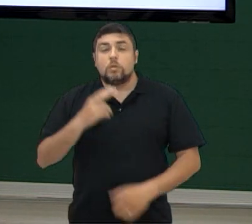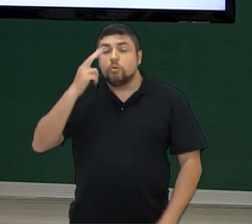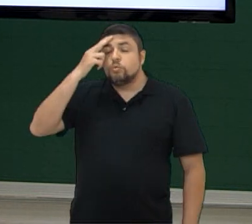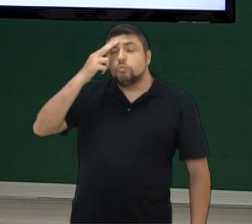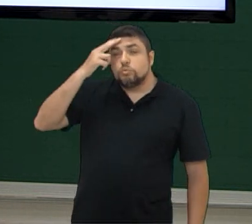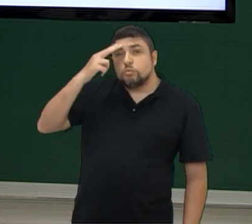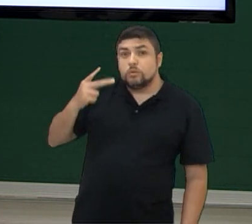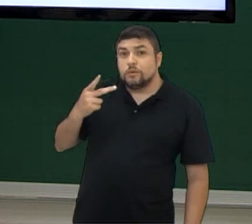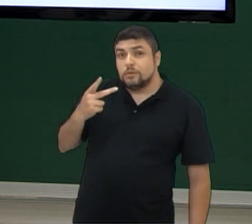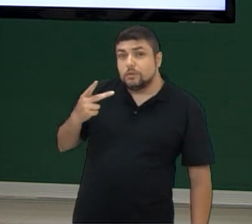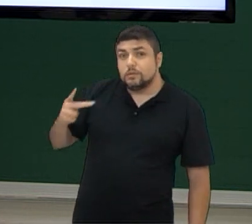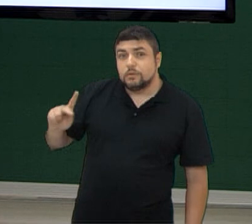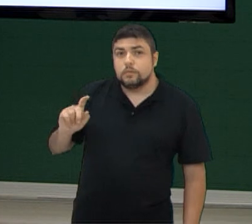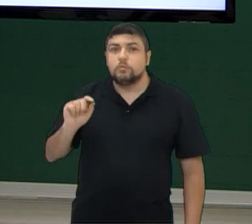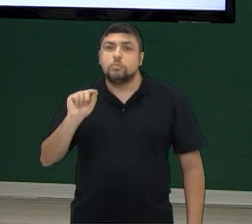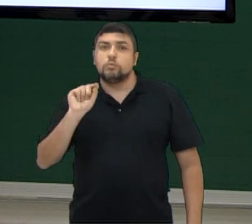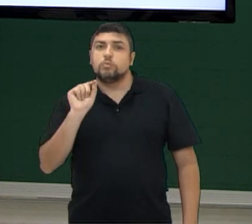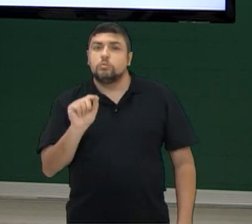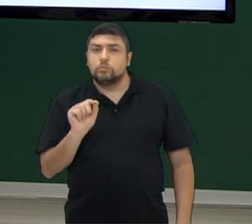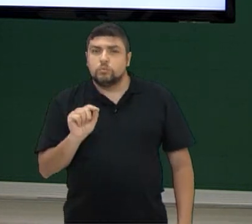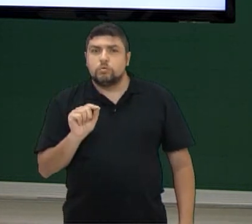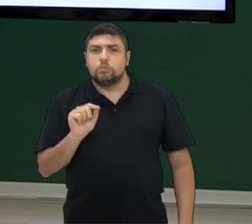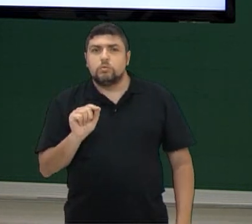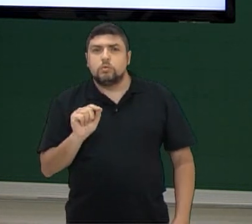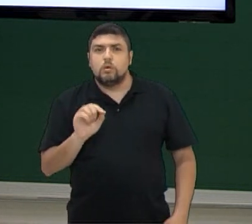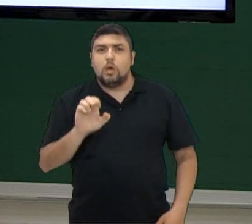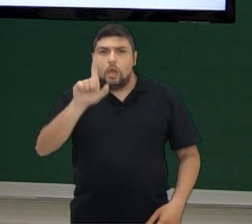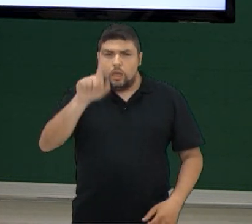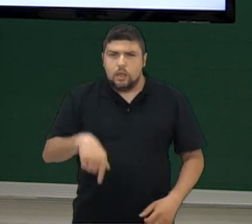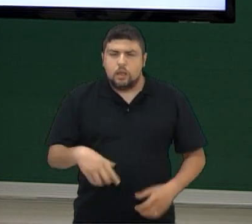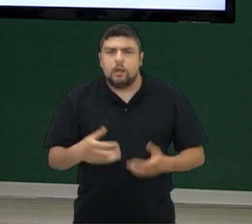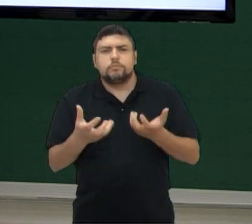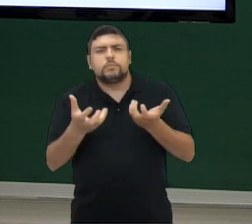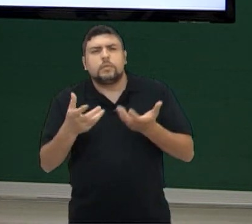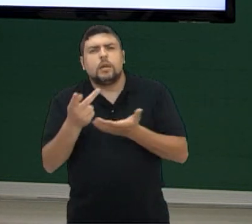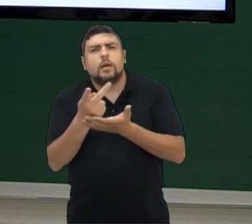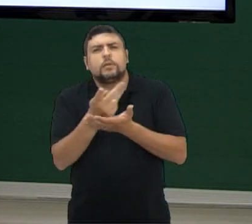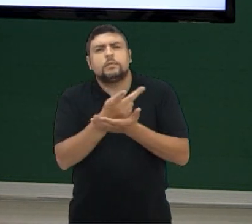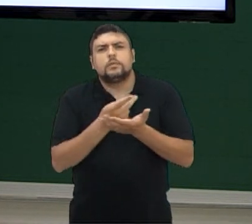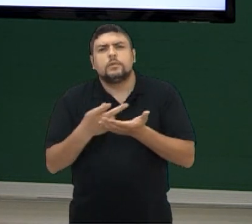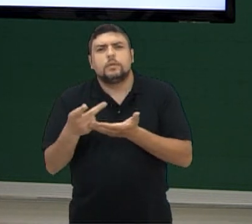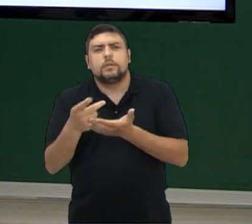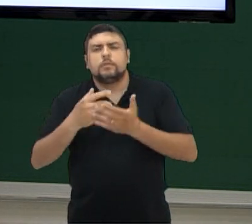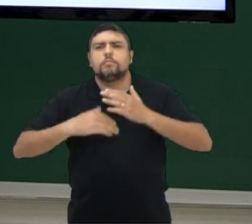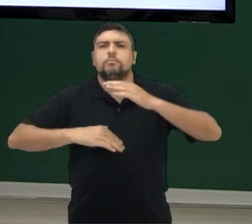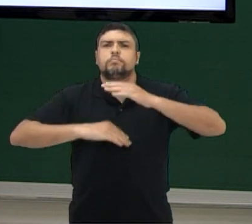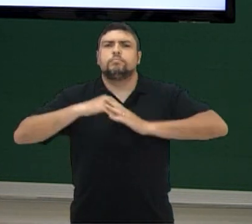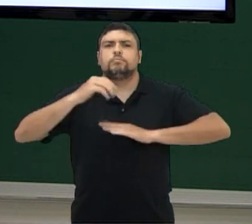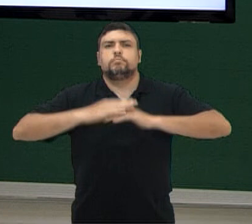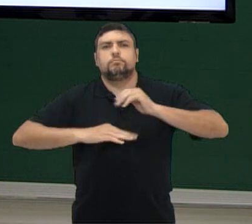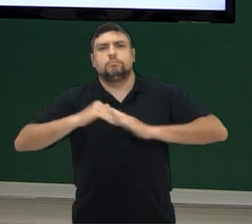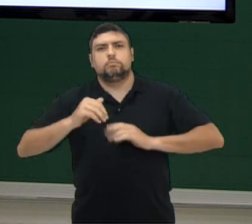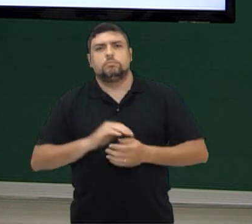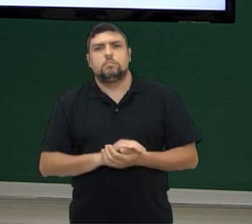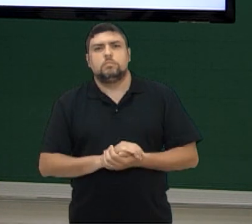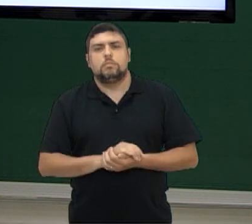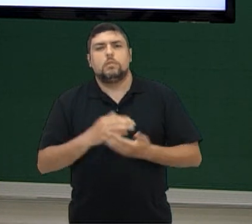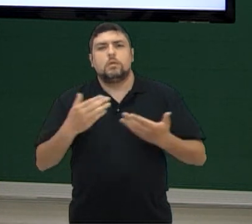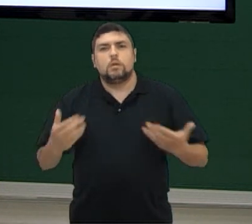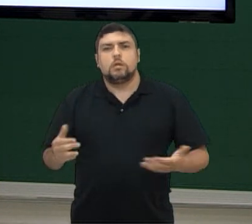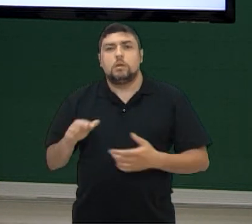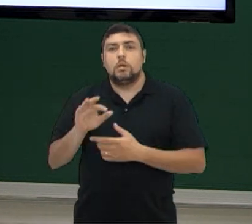sempre foi se dedicar ao desenho profissionalmente. Então, seu sonho sempre foi. Né? Esse foi